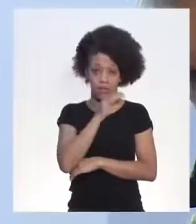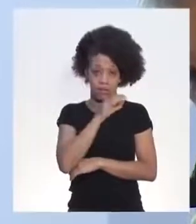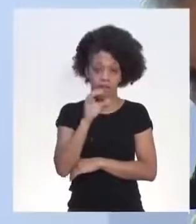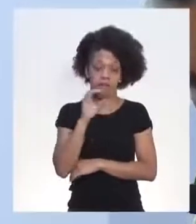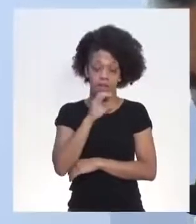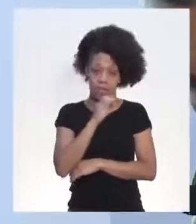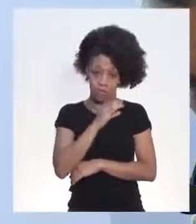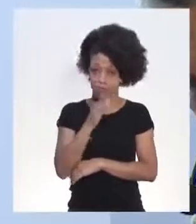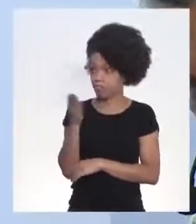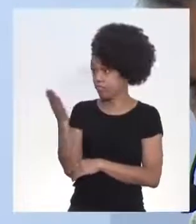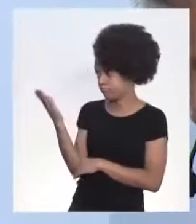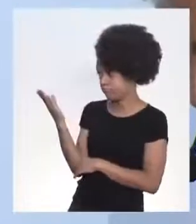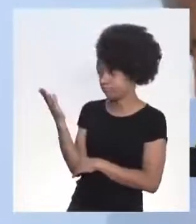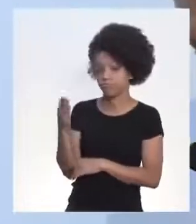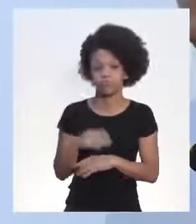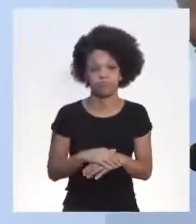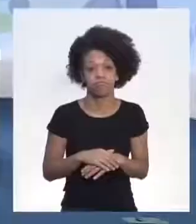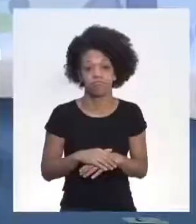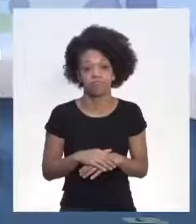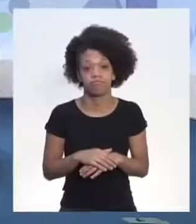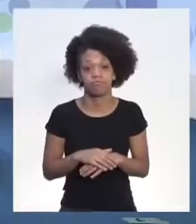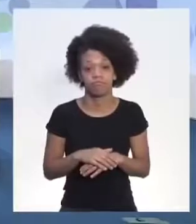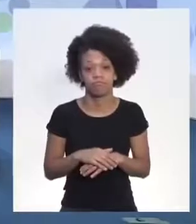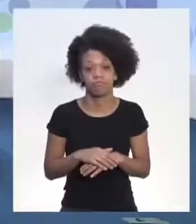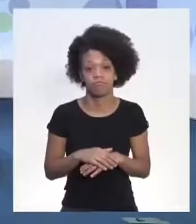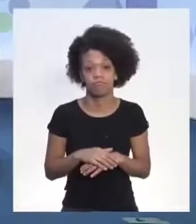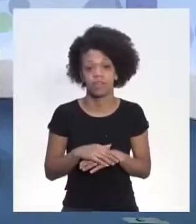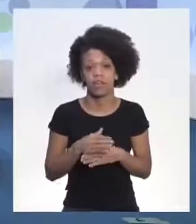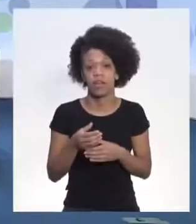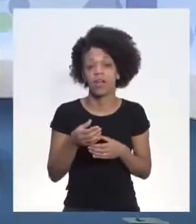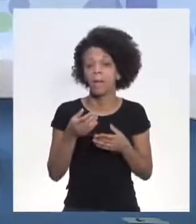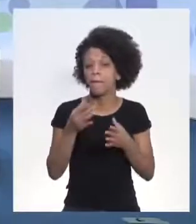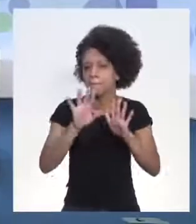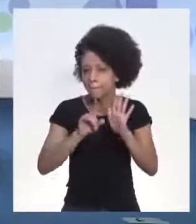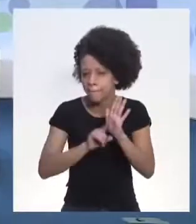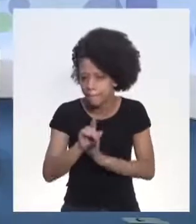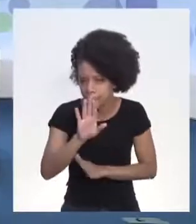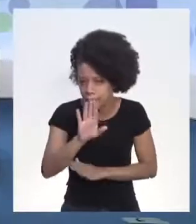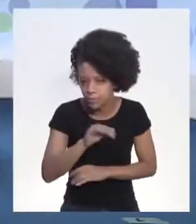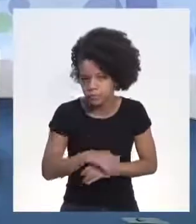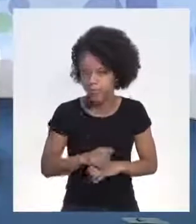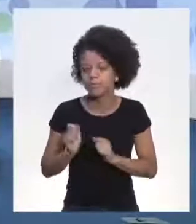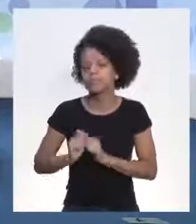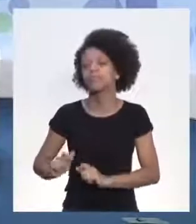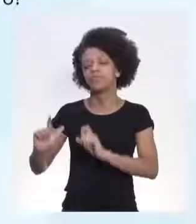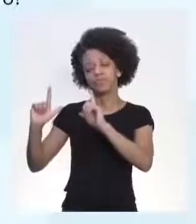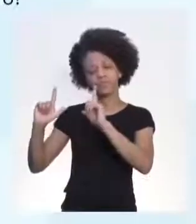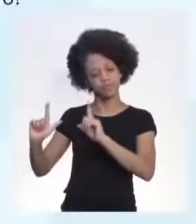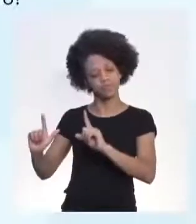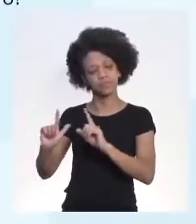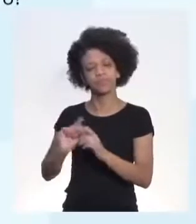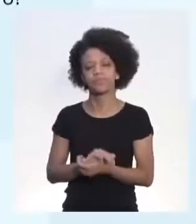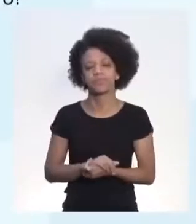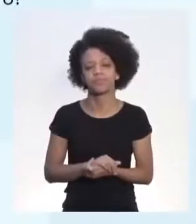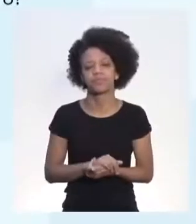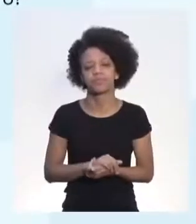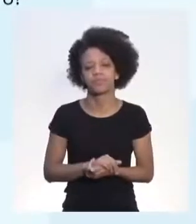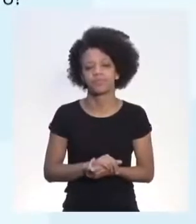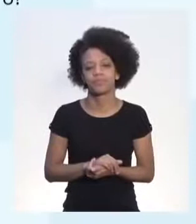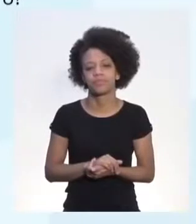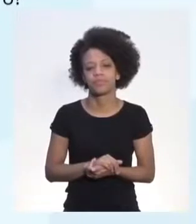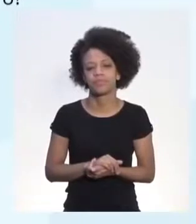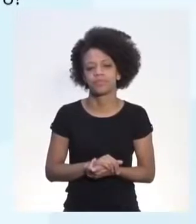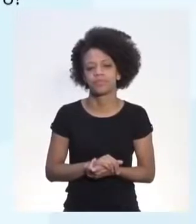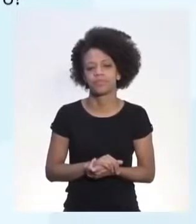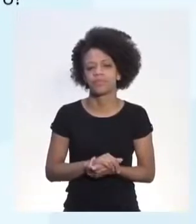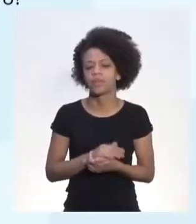água quente eu coloquei aqui. Vou colocar no recipiente. Aí a pergunta é a seguinte. Pode pôr na tela para eles, por favor? A pergunta é a